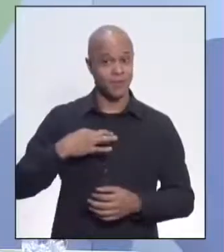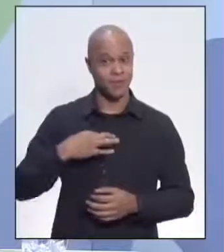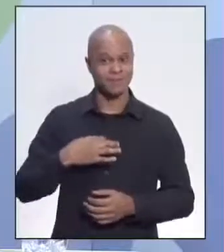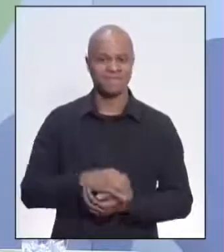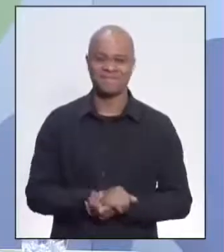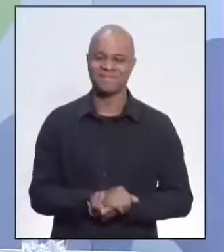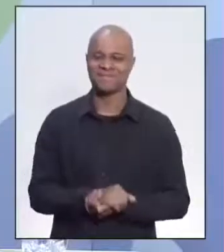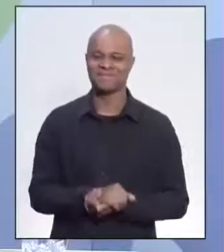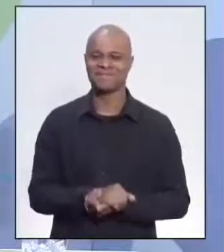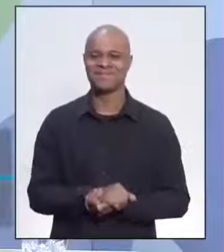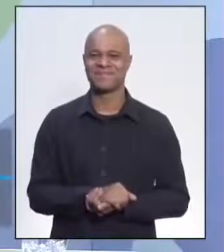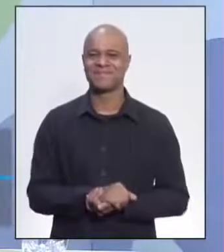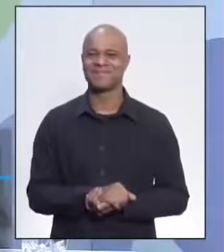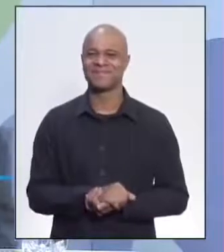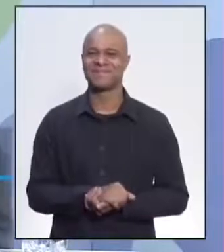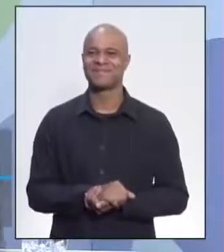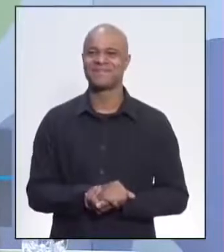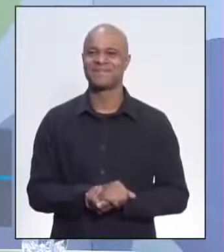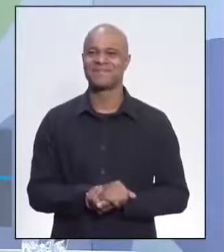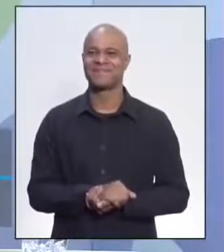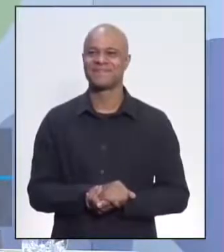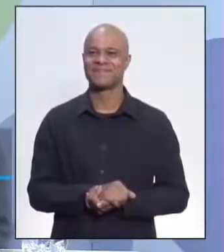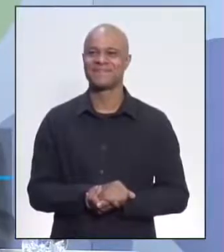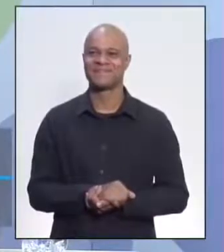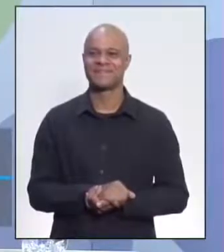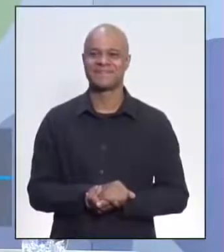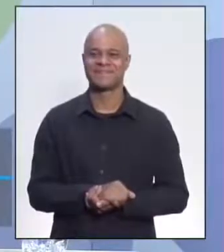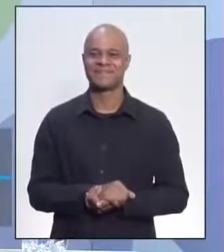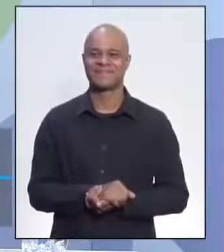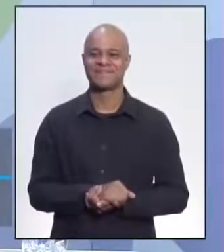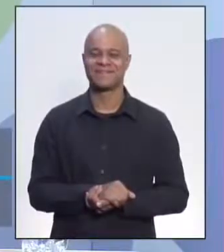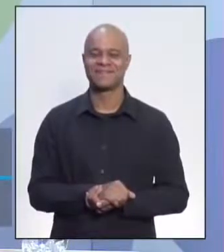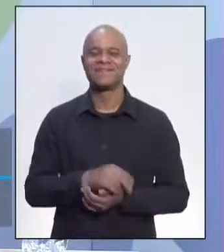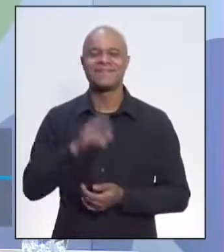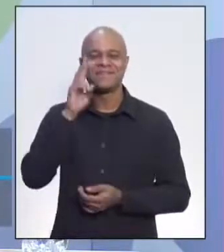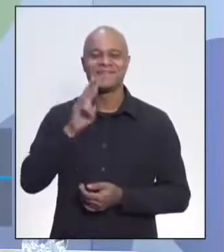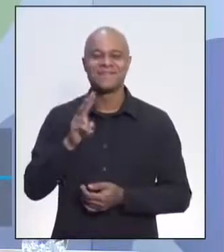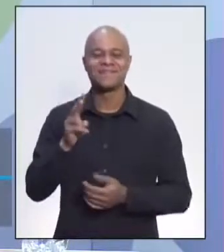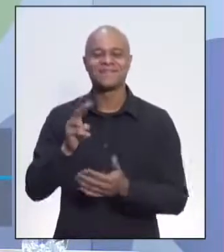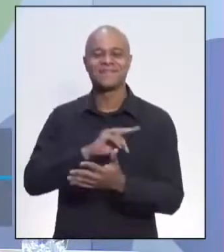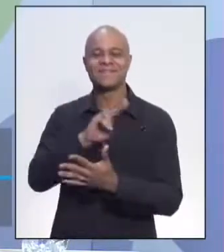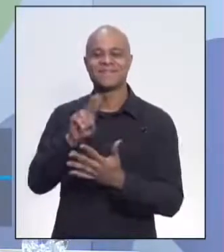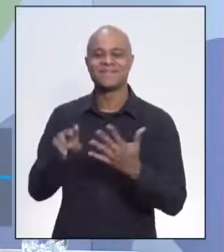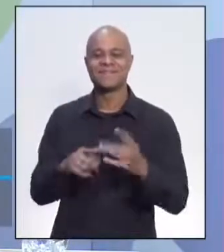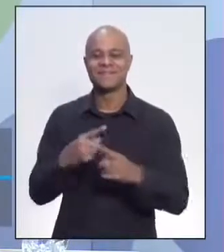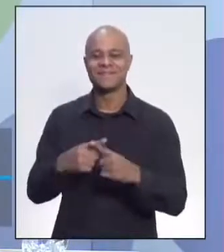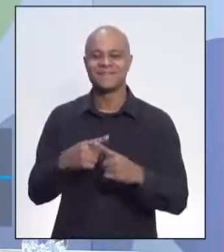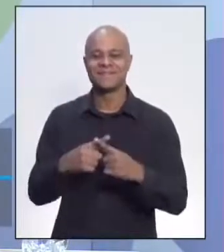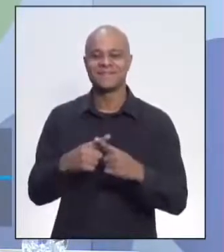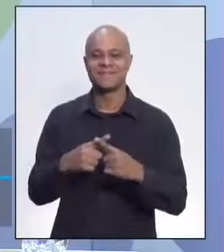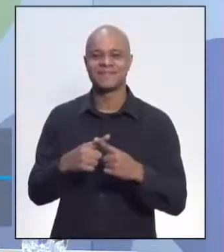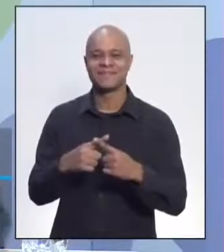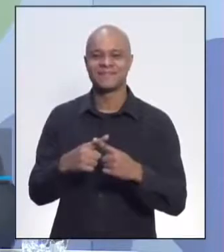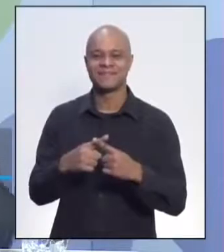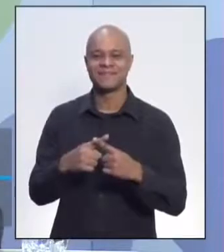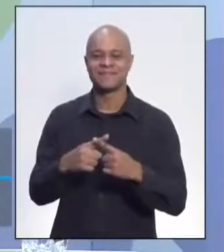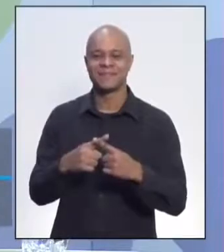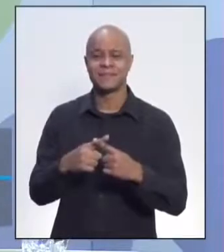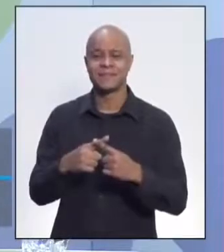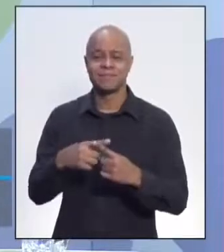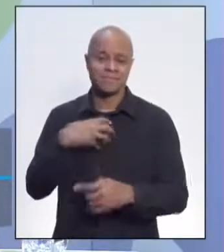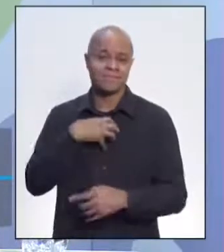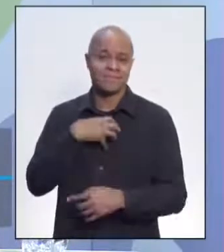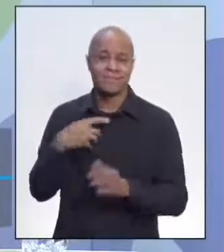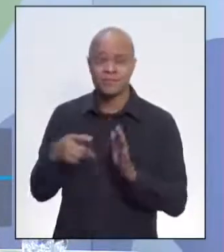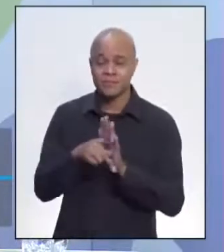Então, né, o coco, né, ou o coco de embolada, que a gente fala, justamente ele tem essa característica, né, justamente essa